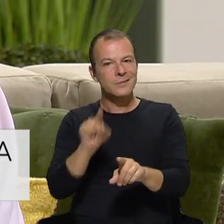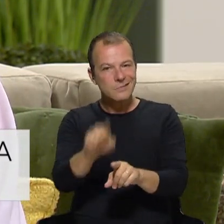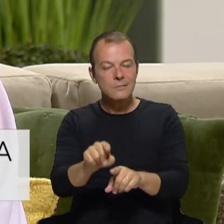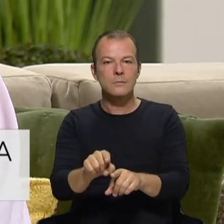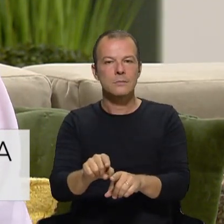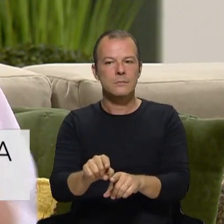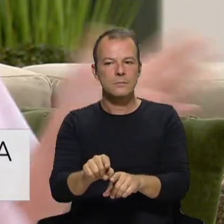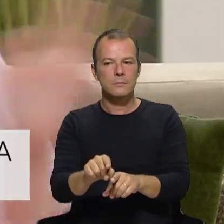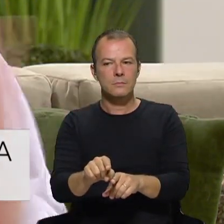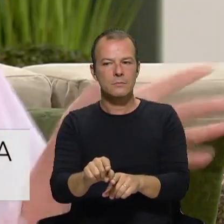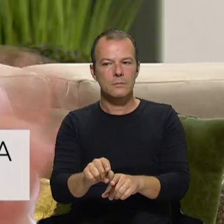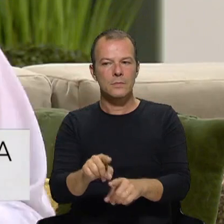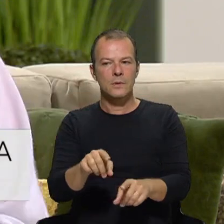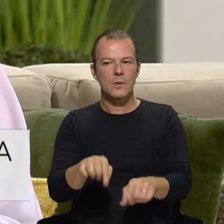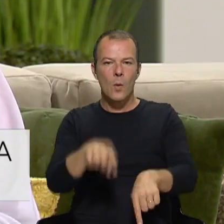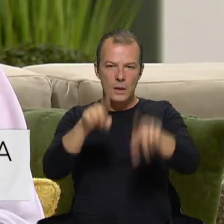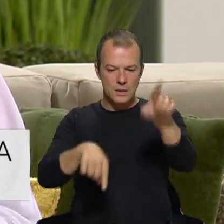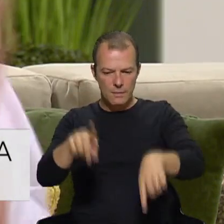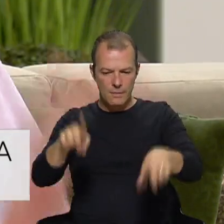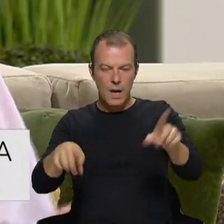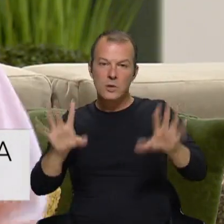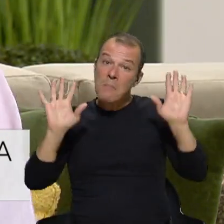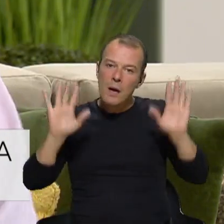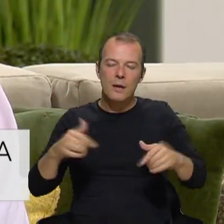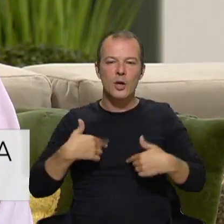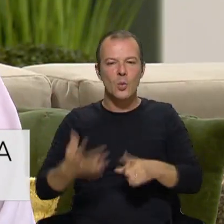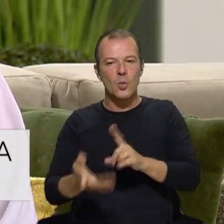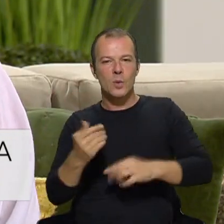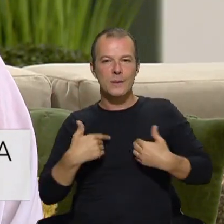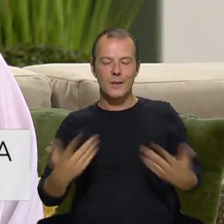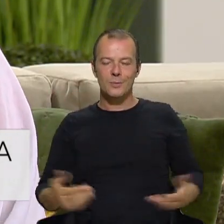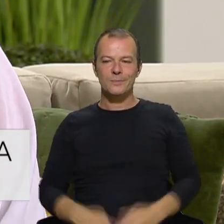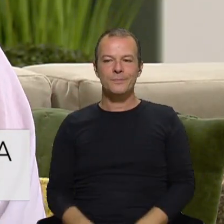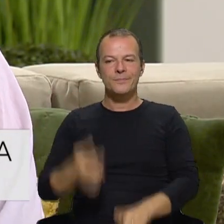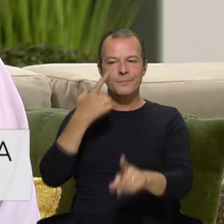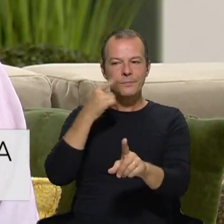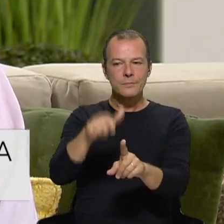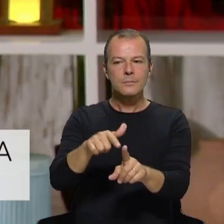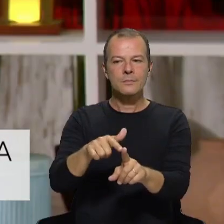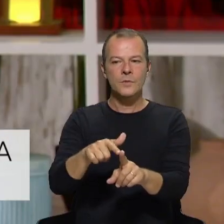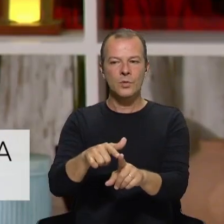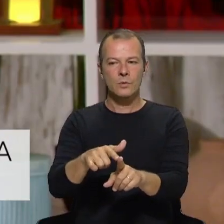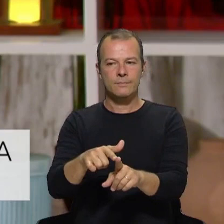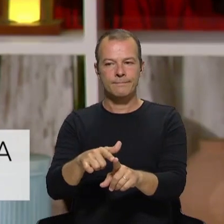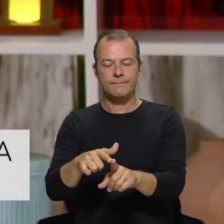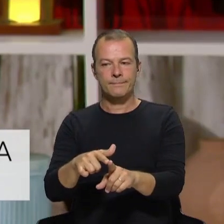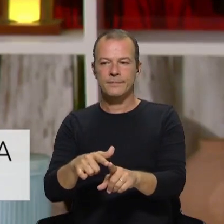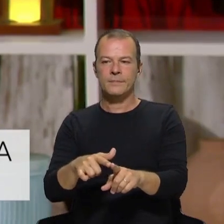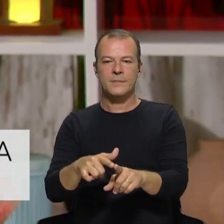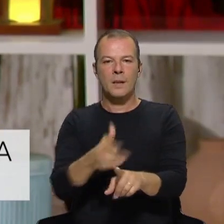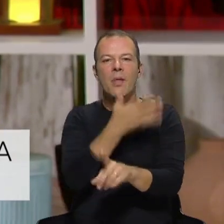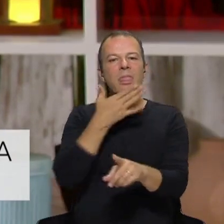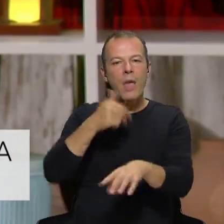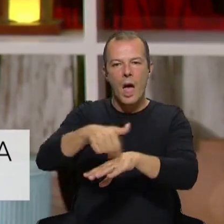que, com altos e baixos, mas que eu consigo. Olha, tu não voltaste a recuperar esta destreza que